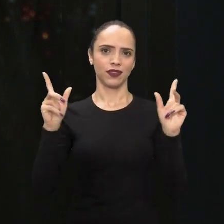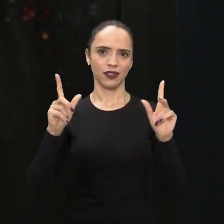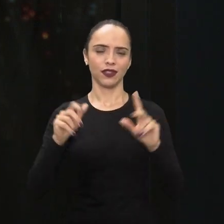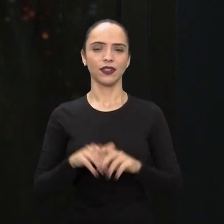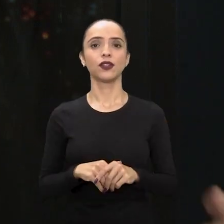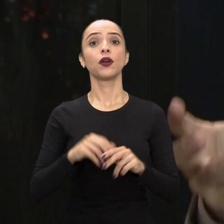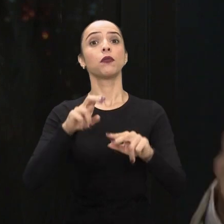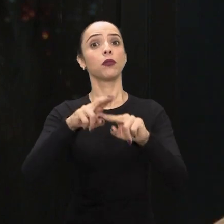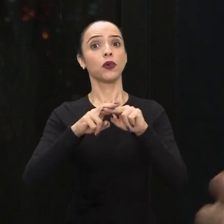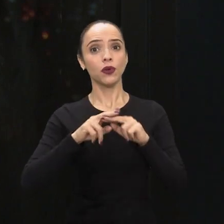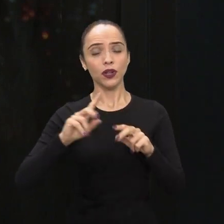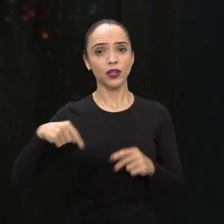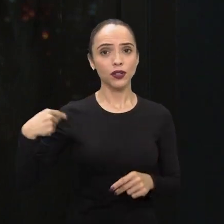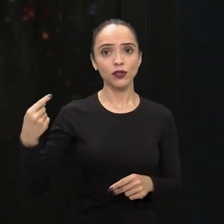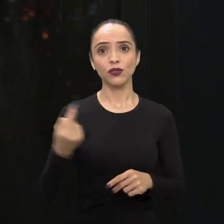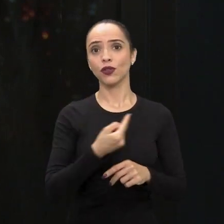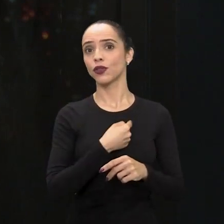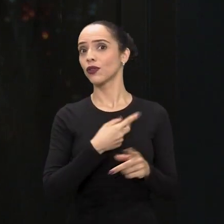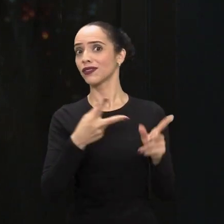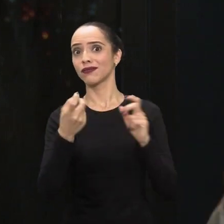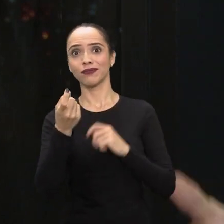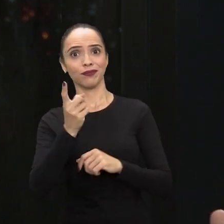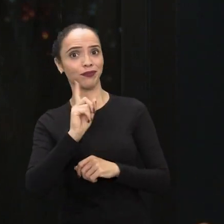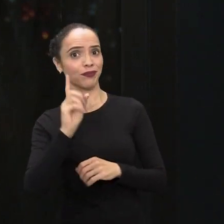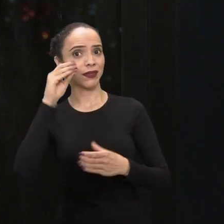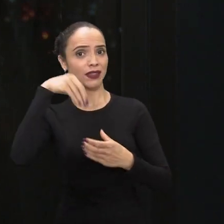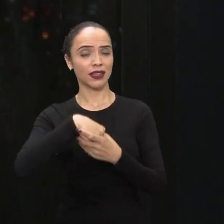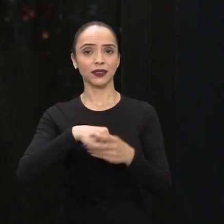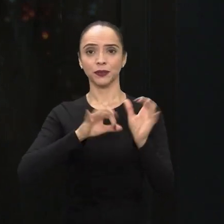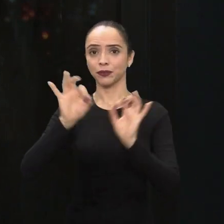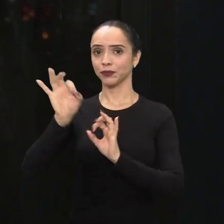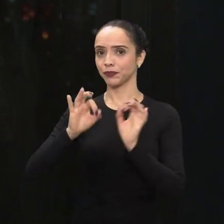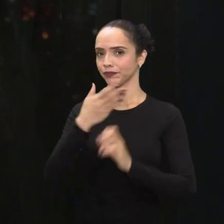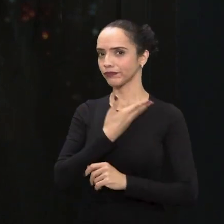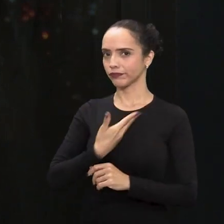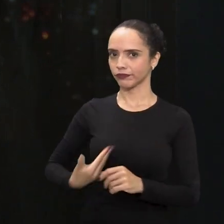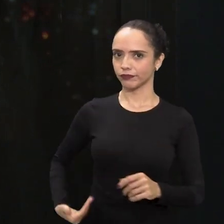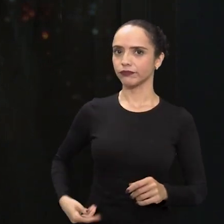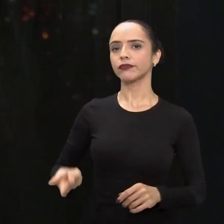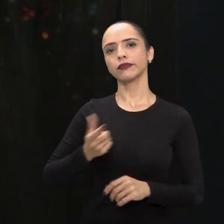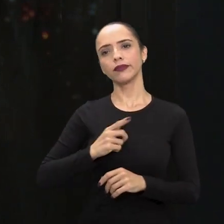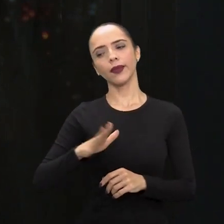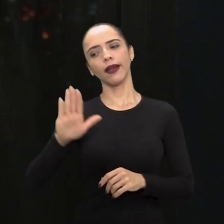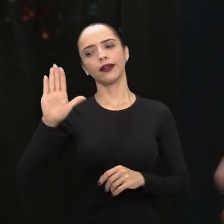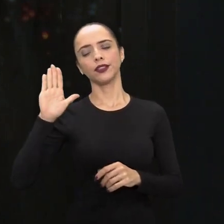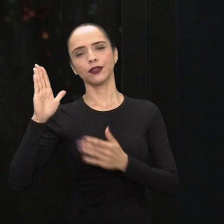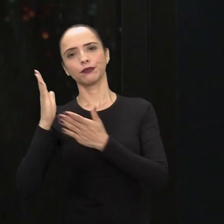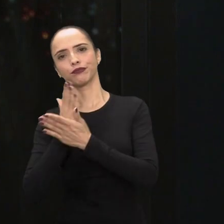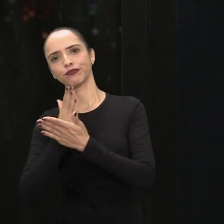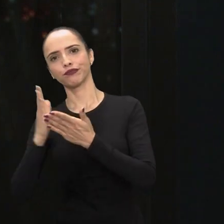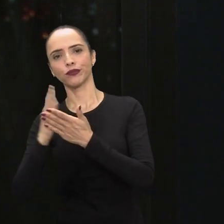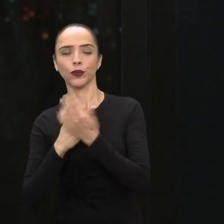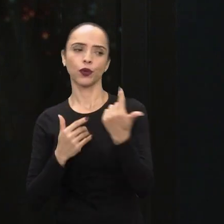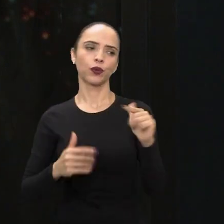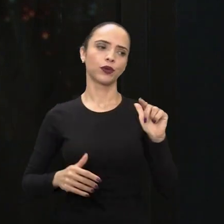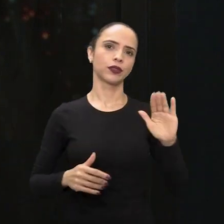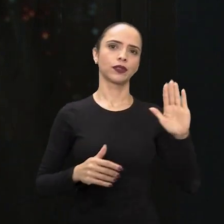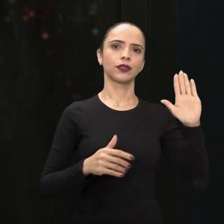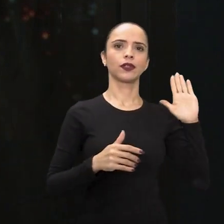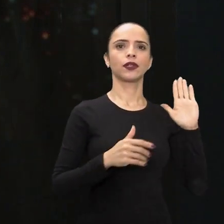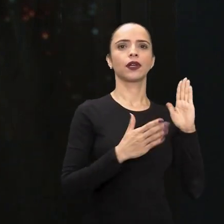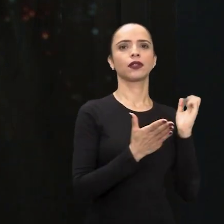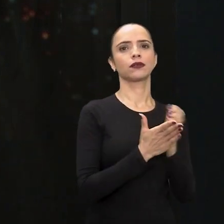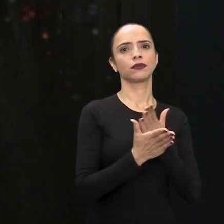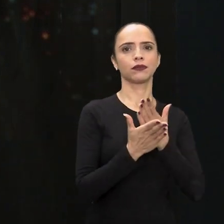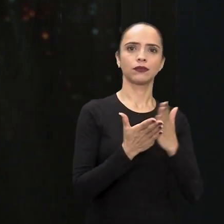e por isso que a gente não viu isso de forma tão prevalente nos planos de governo né um candidato outro é apresenta isso os candidatos